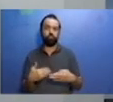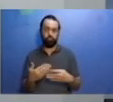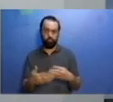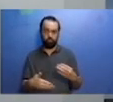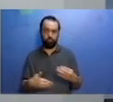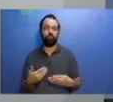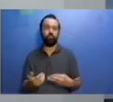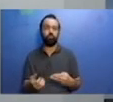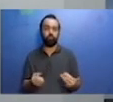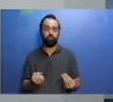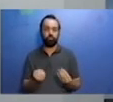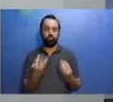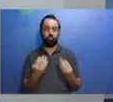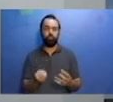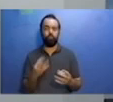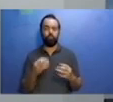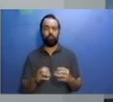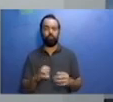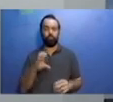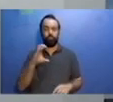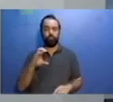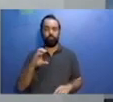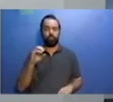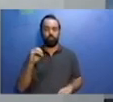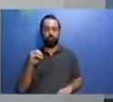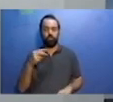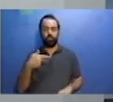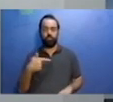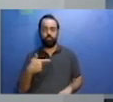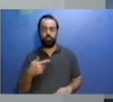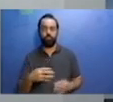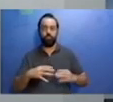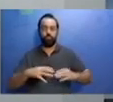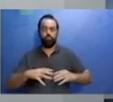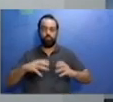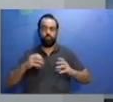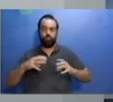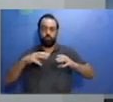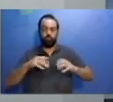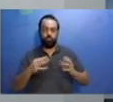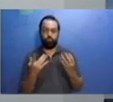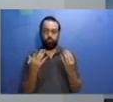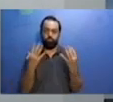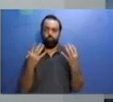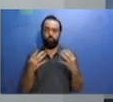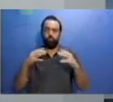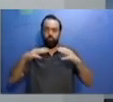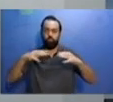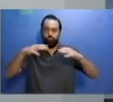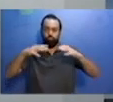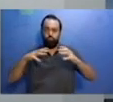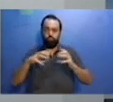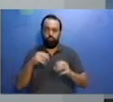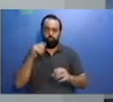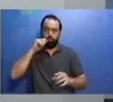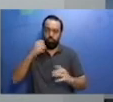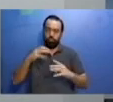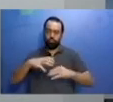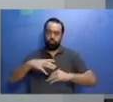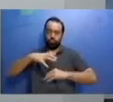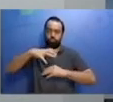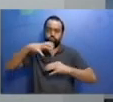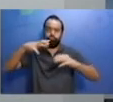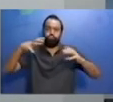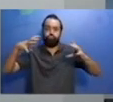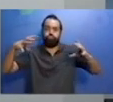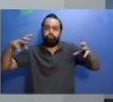metabolismo, vai liberar gás carbônico. Esse gás carbônico vai fazer o pão crescer. Então, o pão só cresce graças à atividade das leveduras,